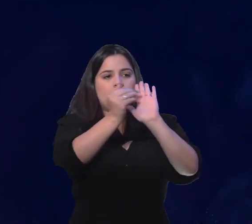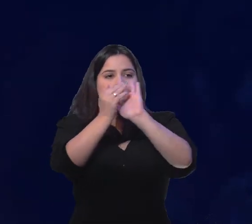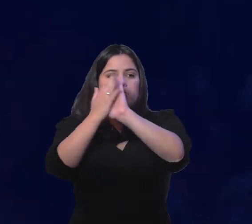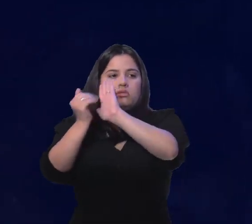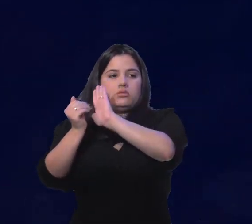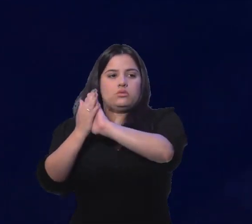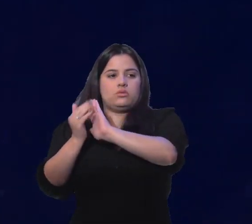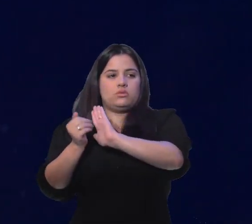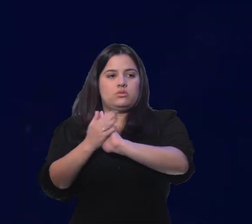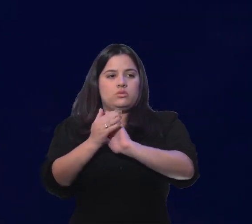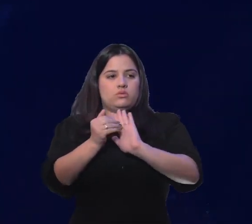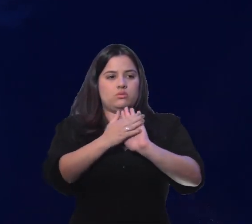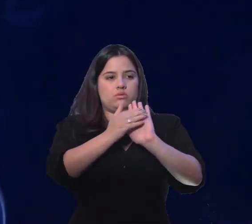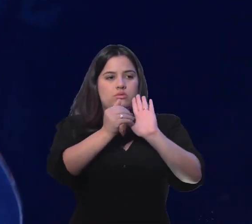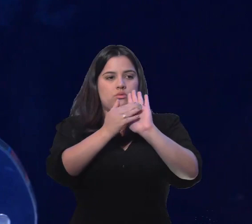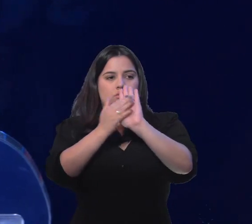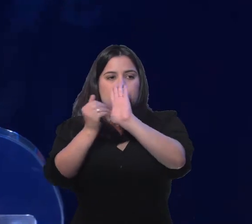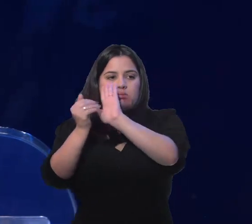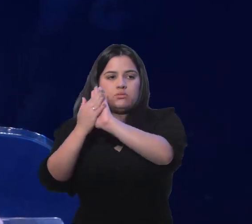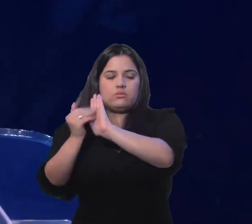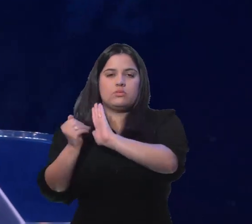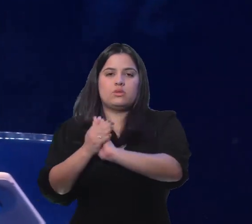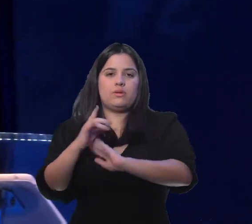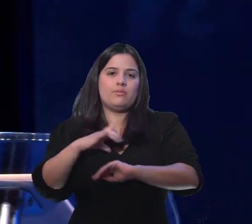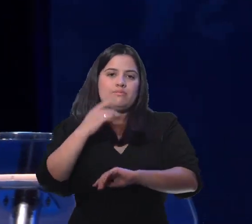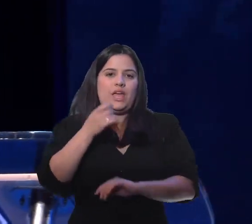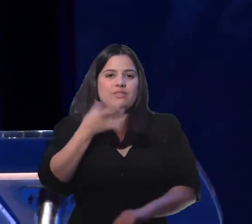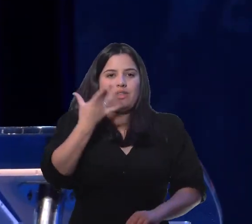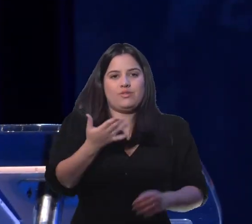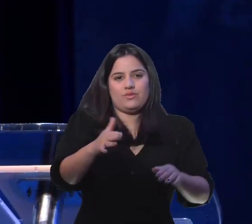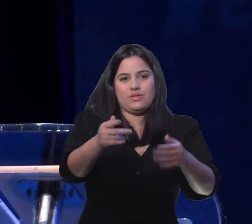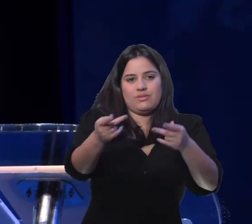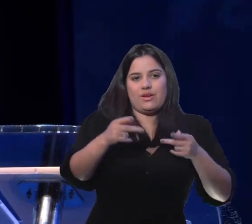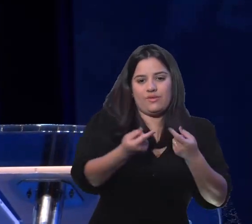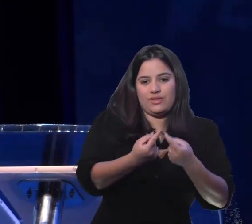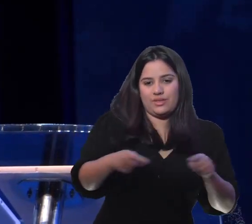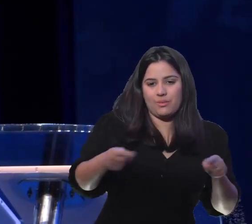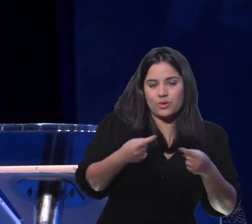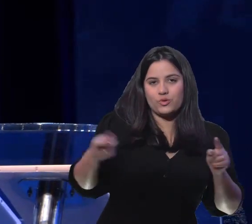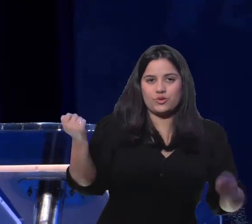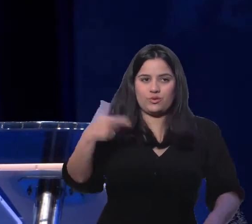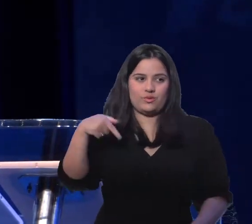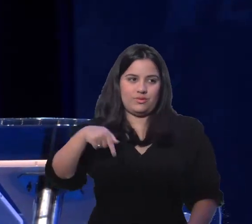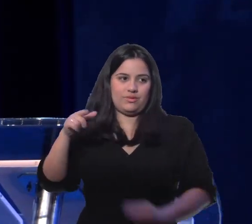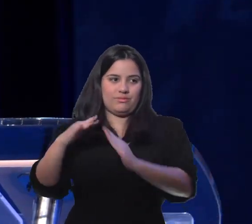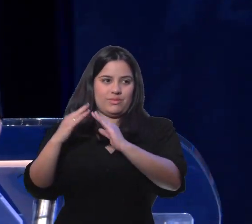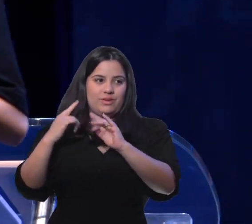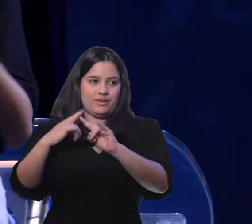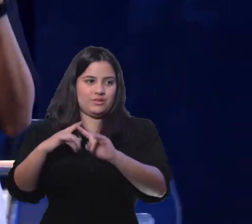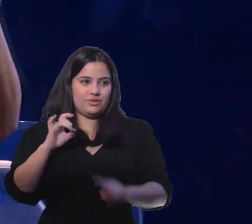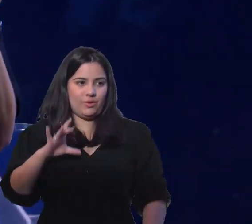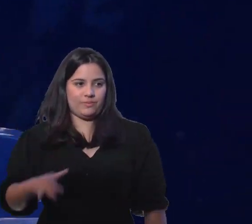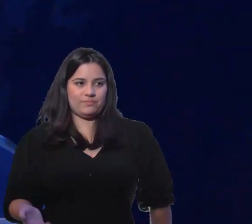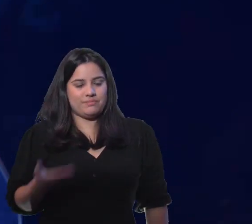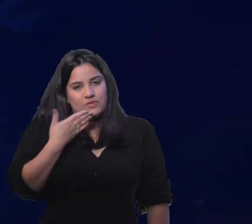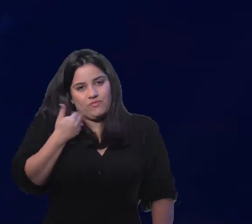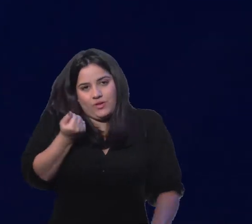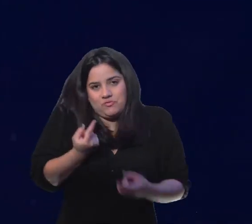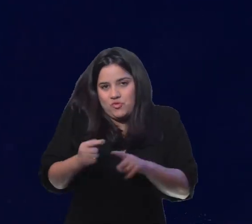você, às vezes, convidar alguém para ir para um churras do que para vir para a igreja. Inclusive, fica a dica aí para evento de células evangelísticas semana